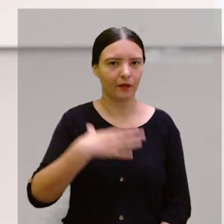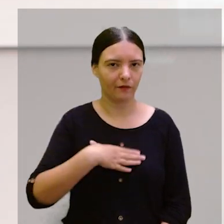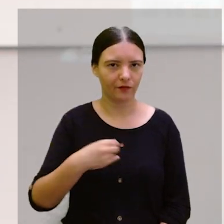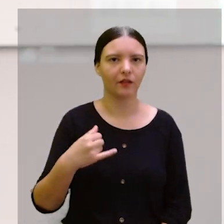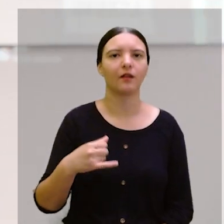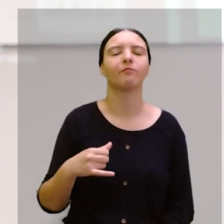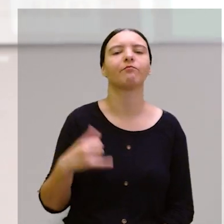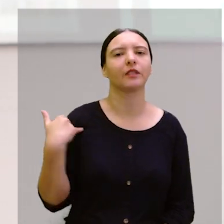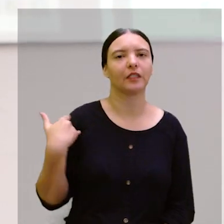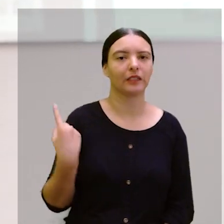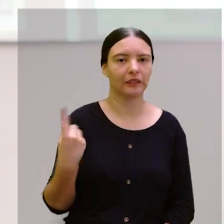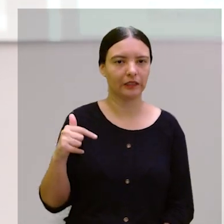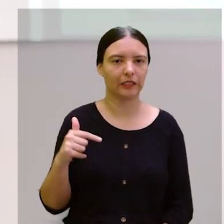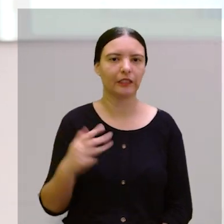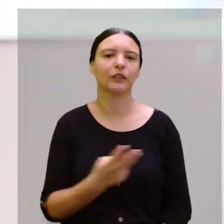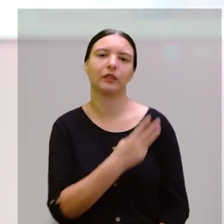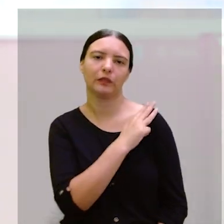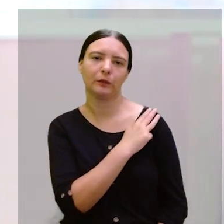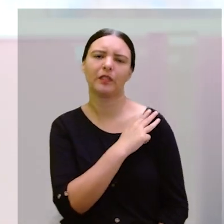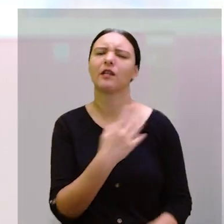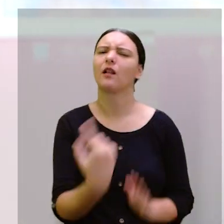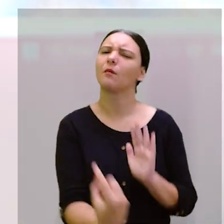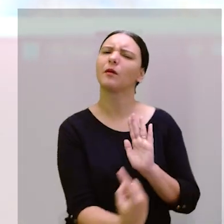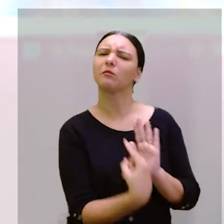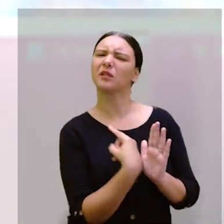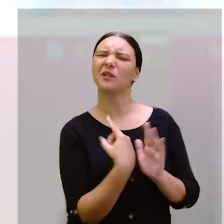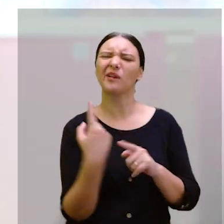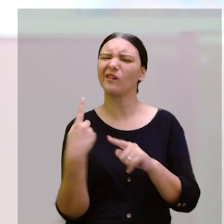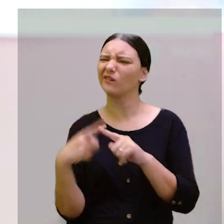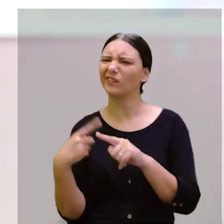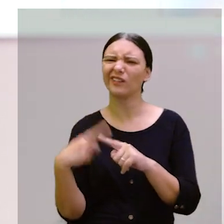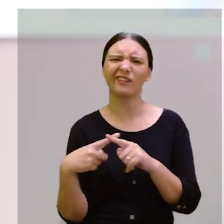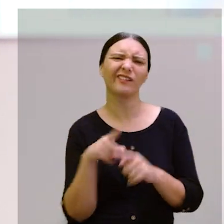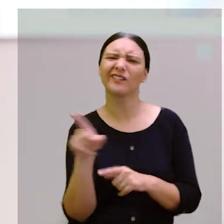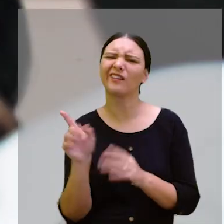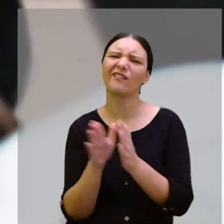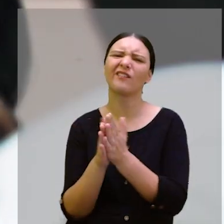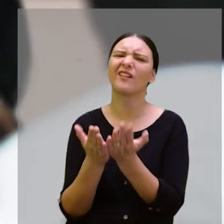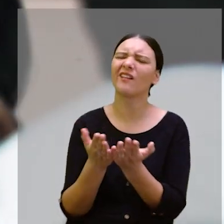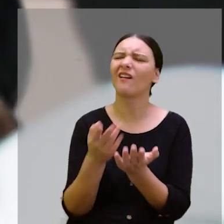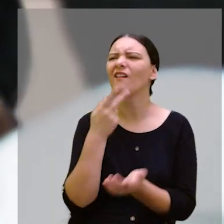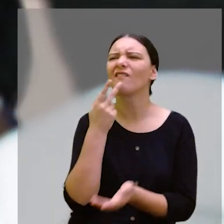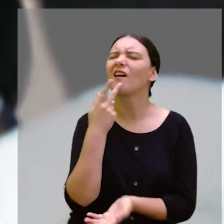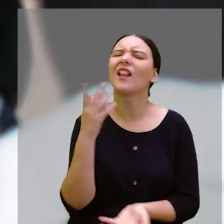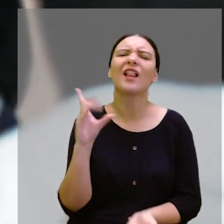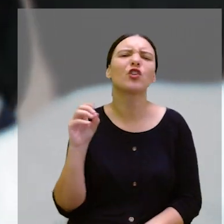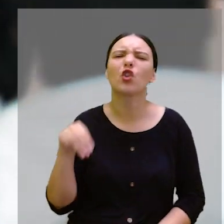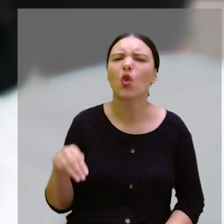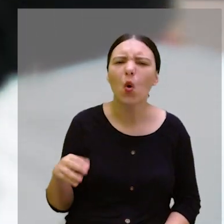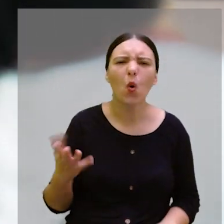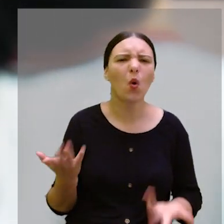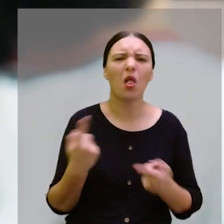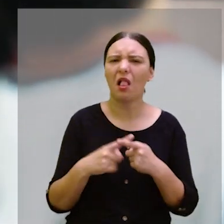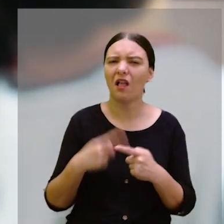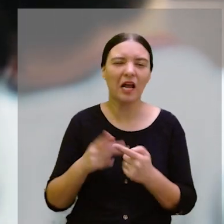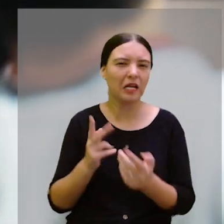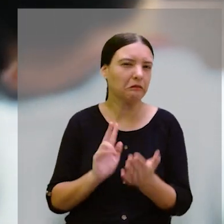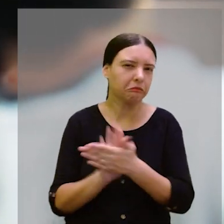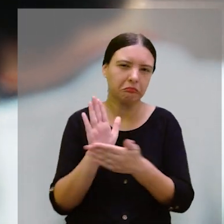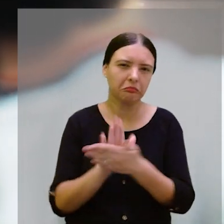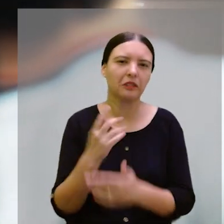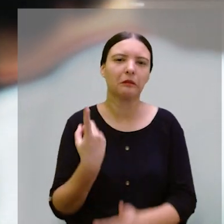anos, e ela me perguntou uma vez: mamãe, por que vocês falam tanto de Dom Casmurro? E, aliás, tem várias edições, porque esse livro foi